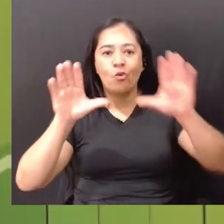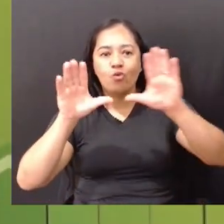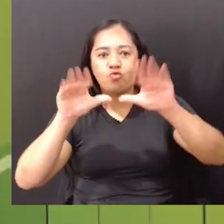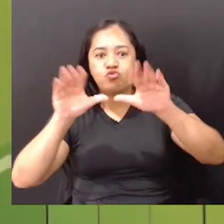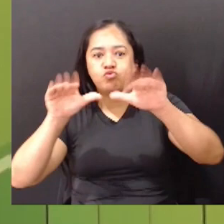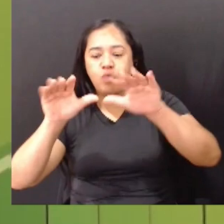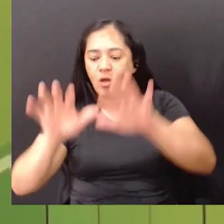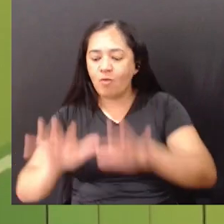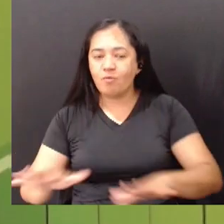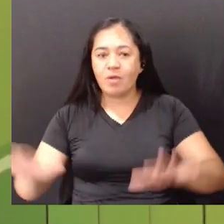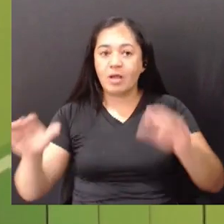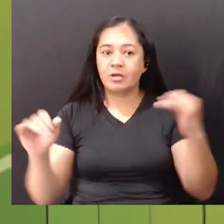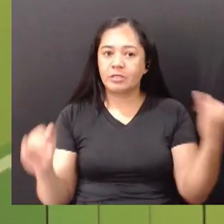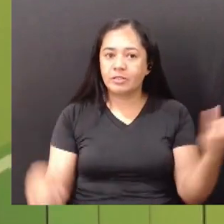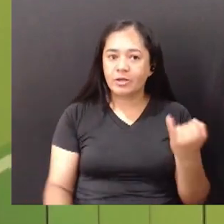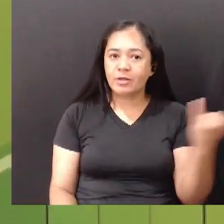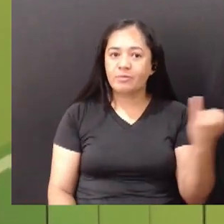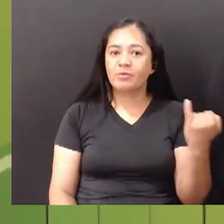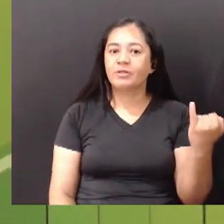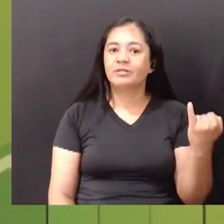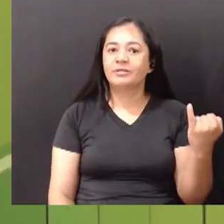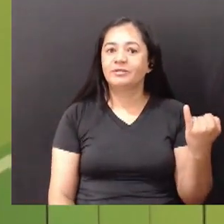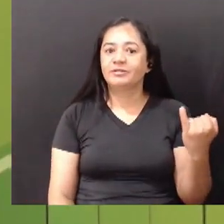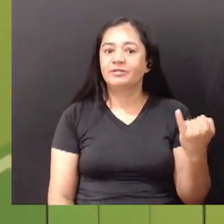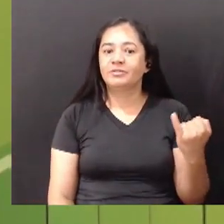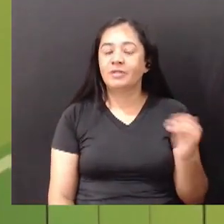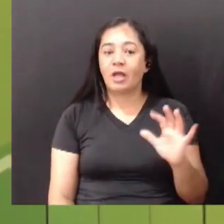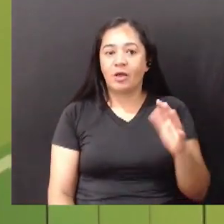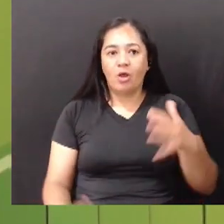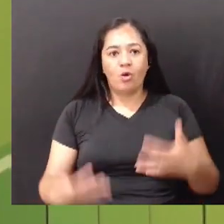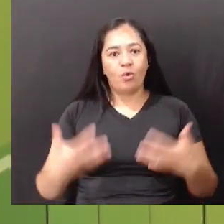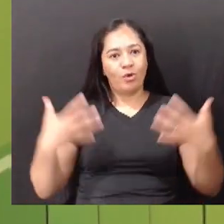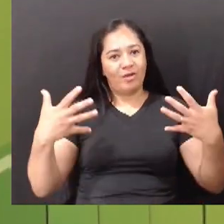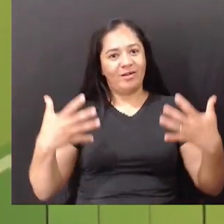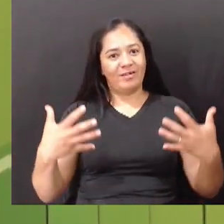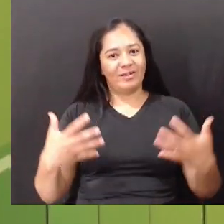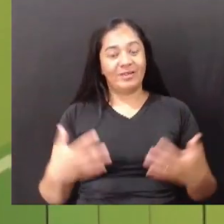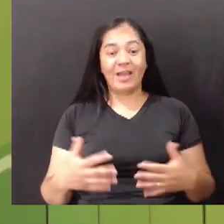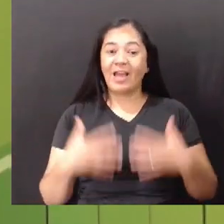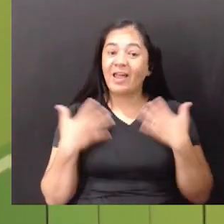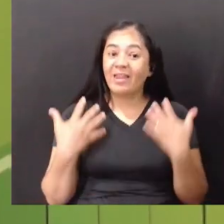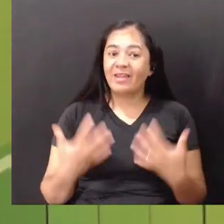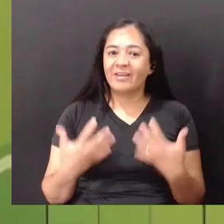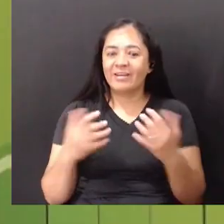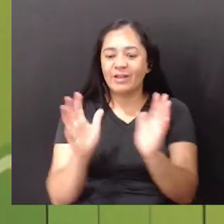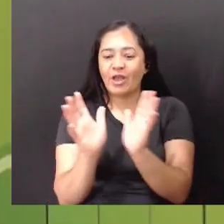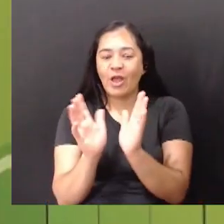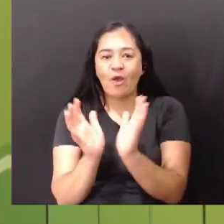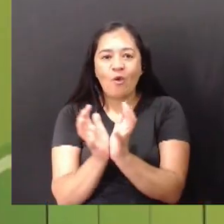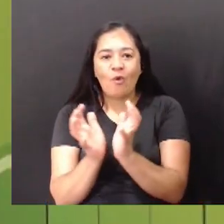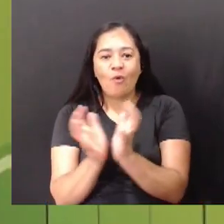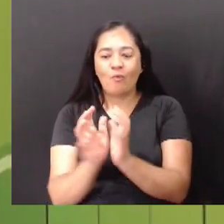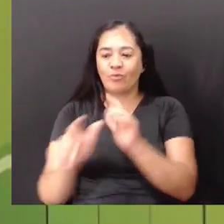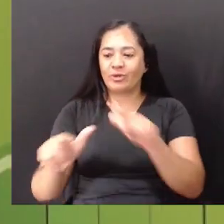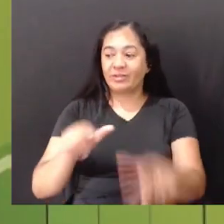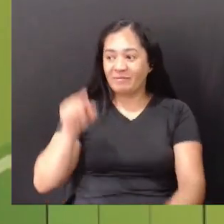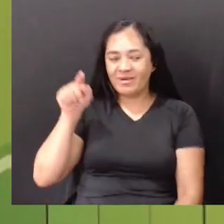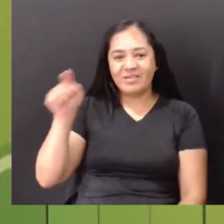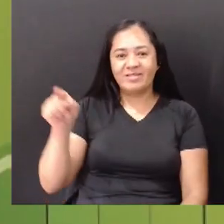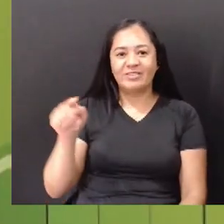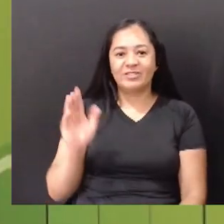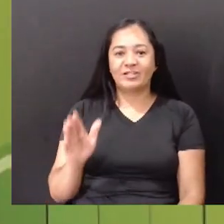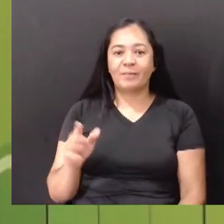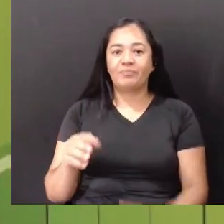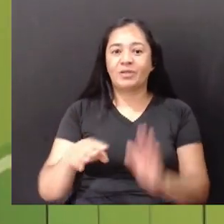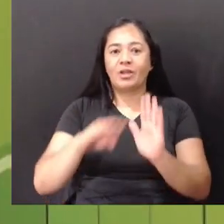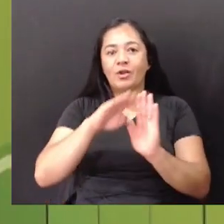na ARE, que é uma área de relevante interesse ecológico, causou surpresa e alegria à equipe que trabalha no